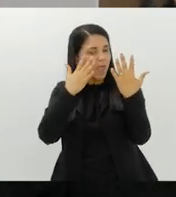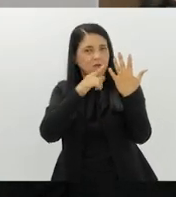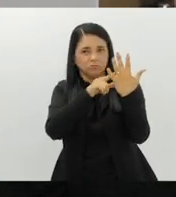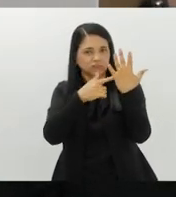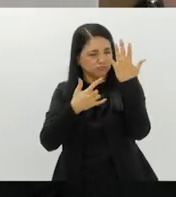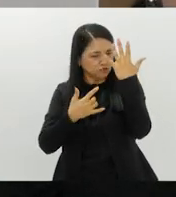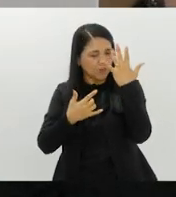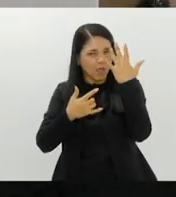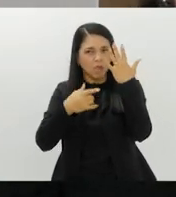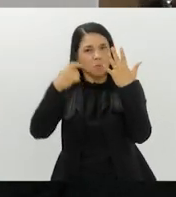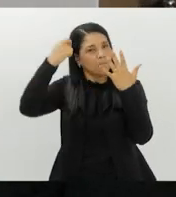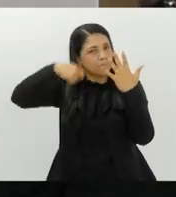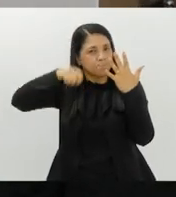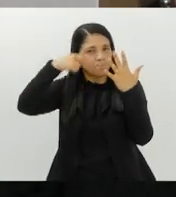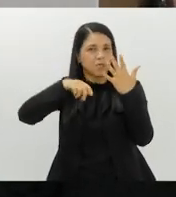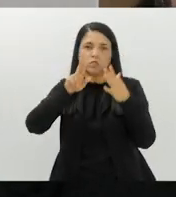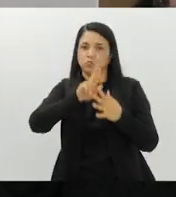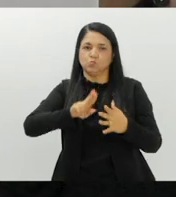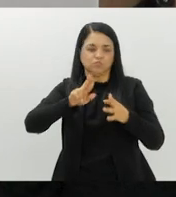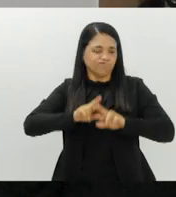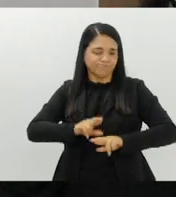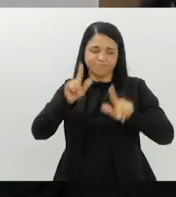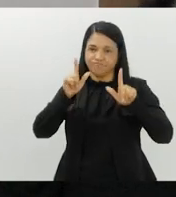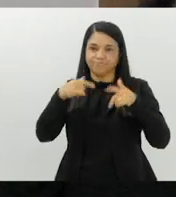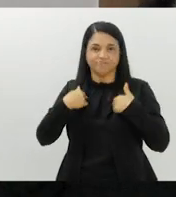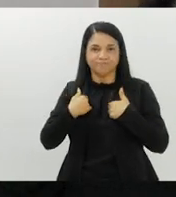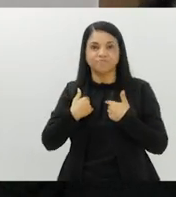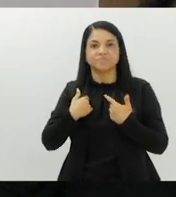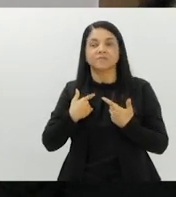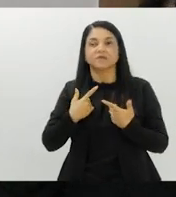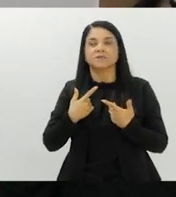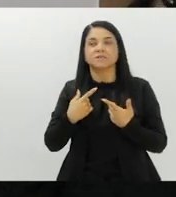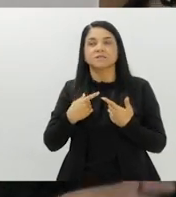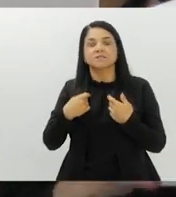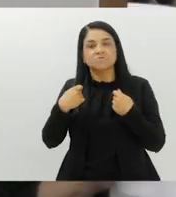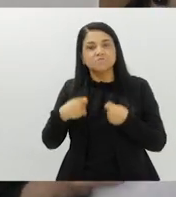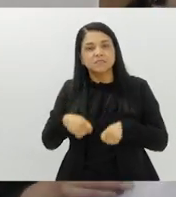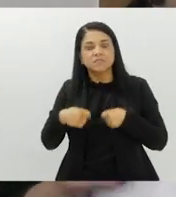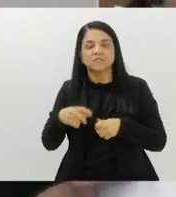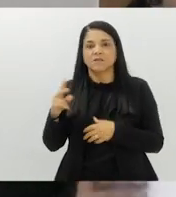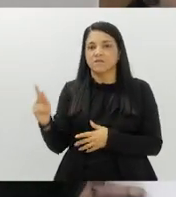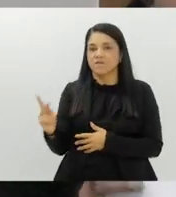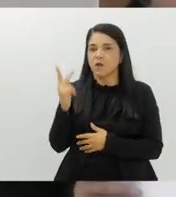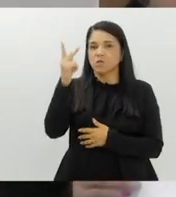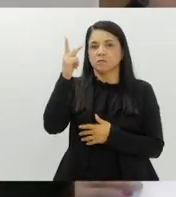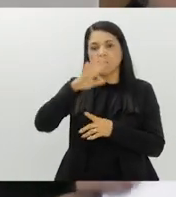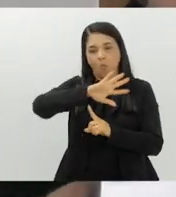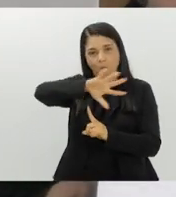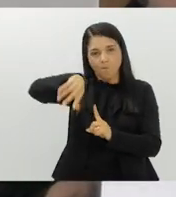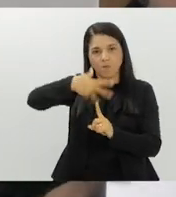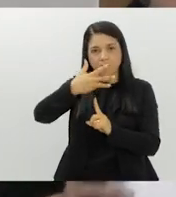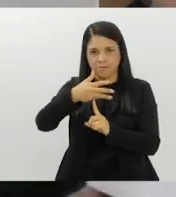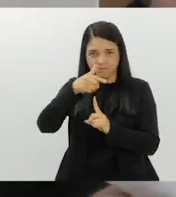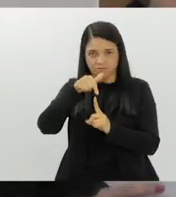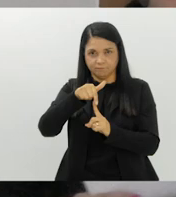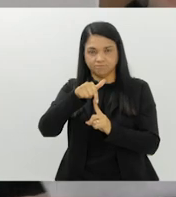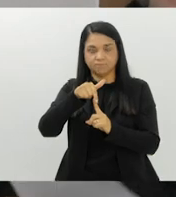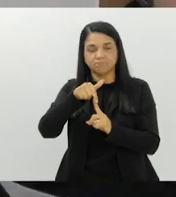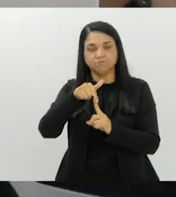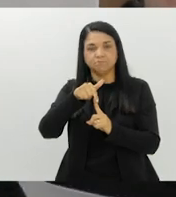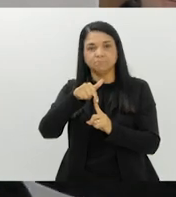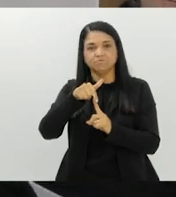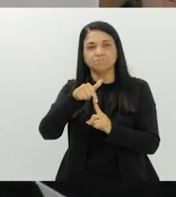nem pente, nada disso. Que eu acho que a gente tem que valorizar o meio ambiente, que é onde os nossos